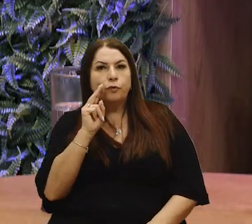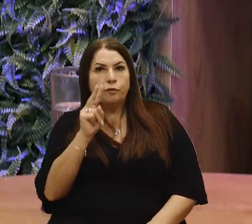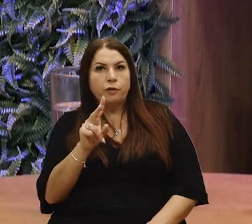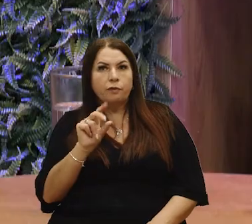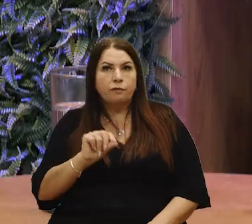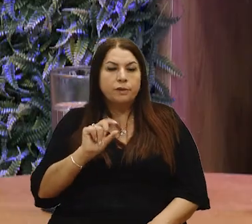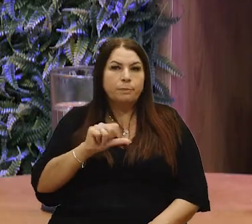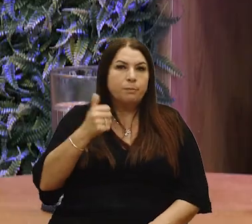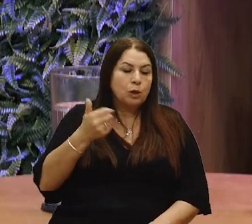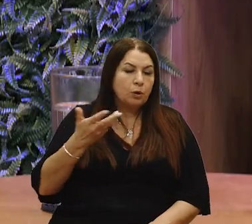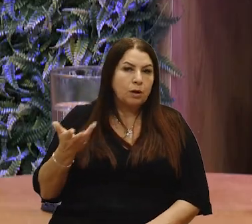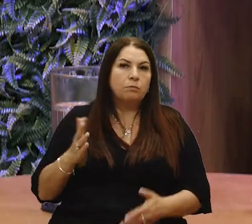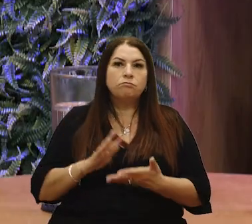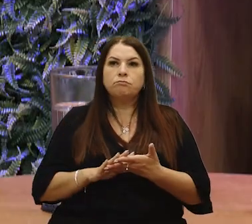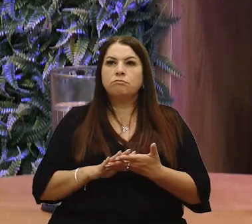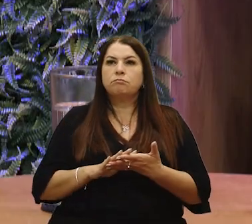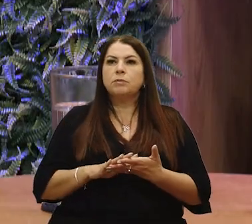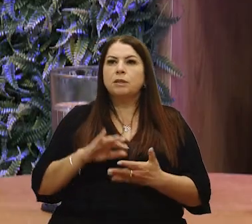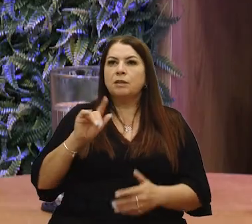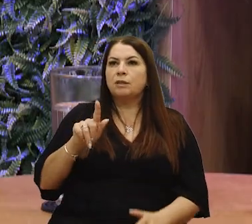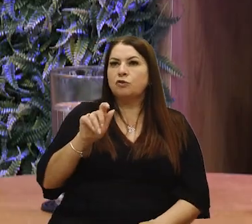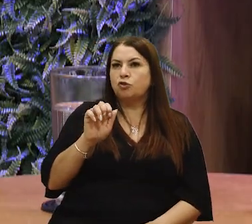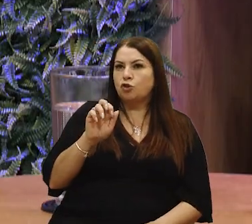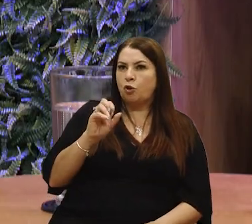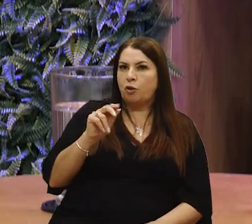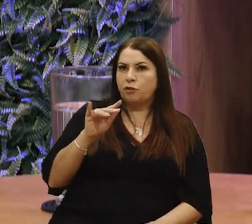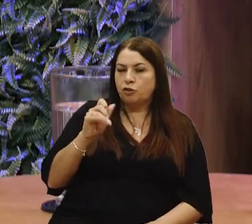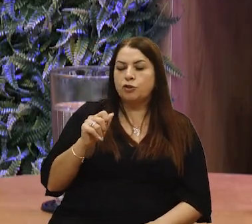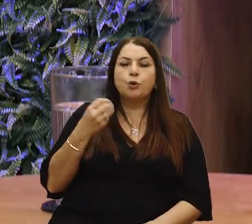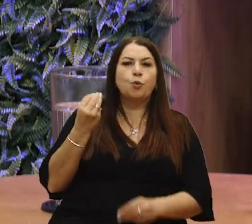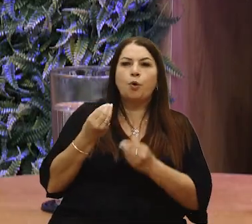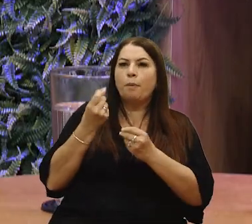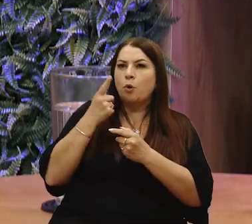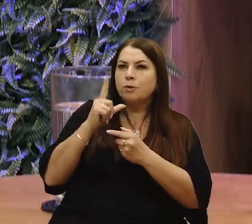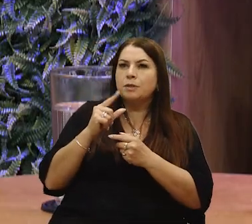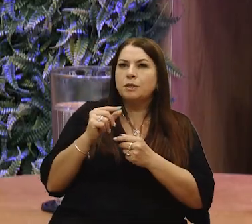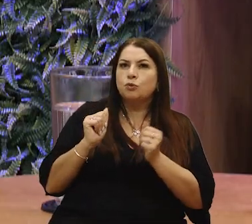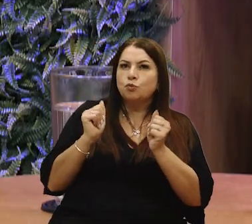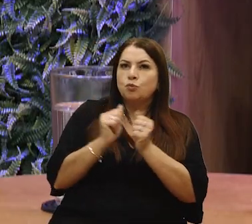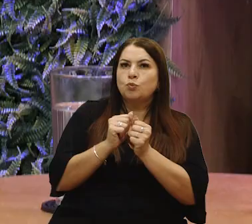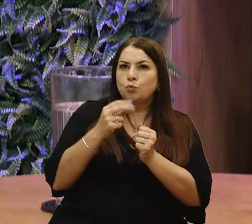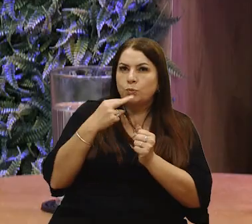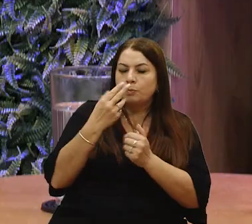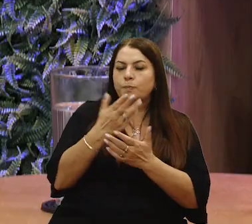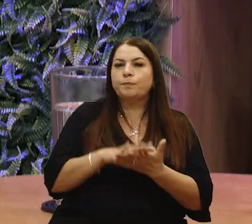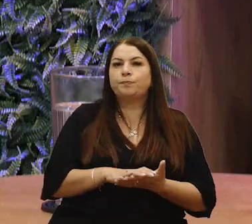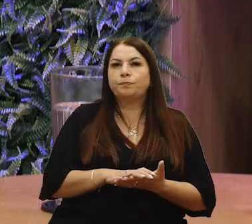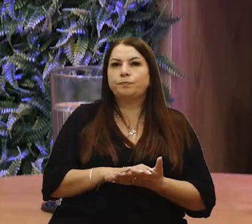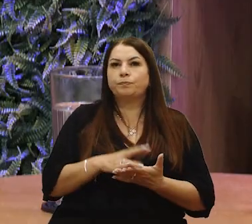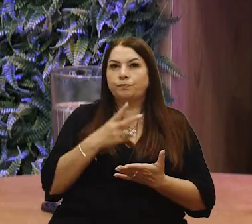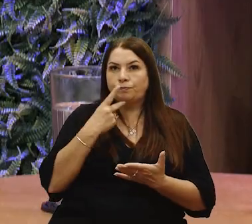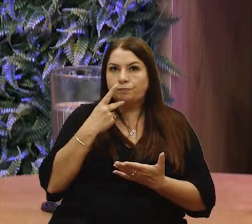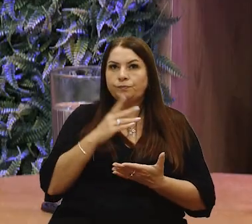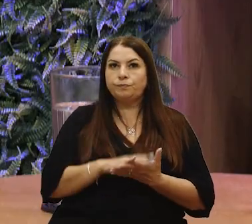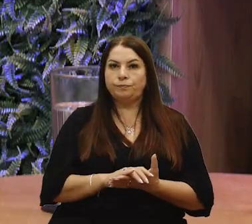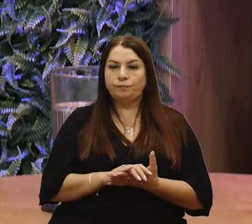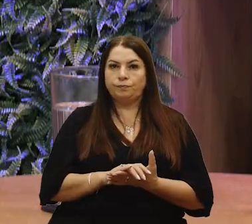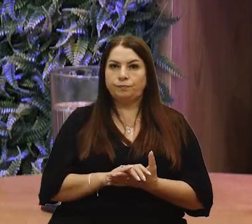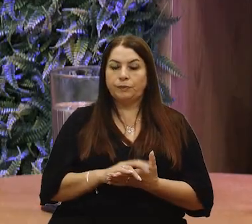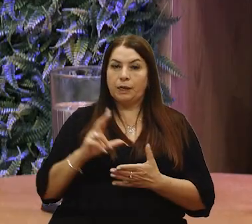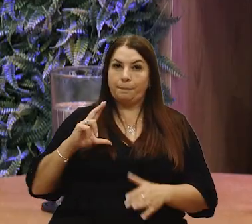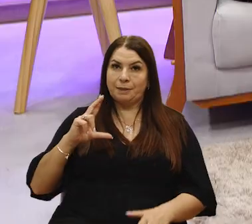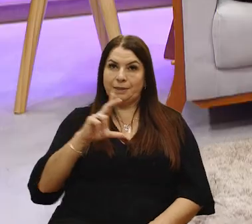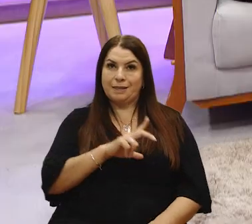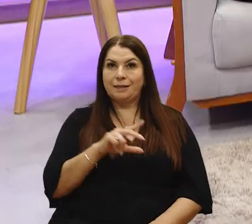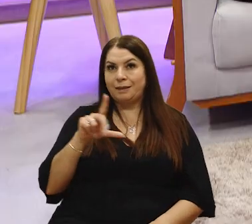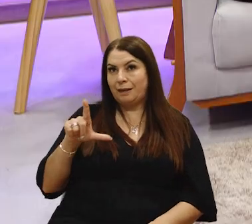tratamento, em conjunto com a alimentação e com o tratamento conservador, né, dentro da fisioterapia. E a questão dos exercícios, né, do que normalmente